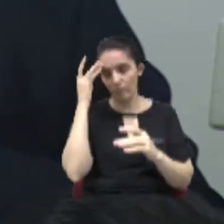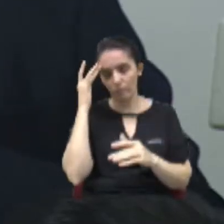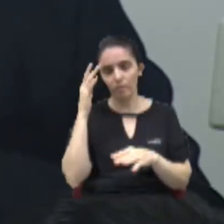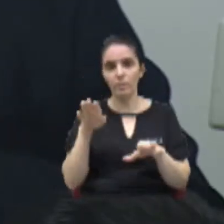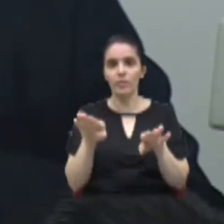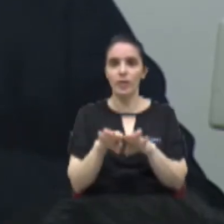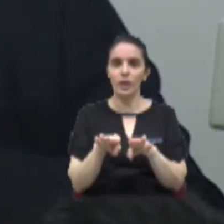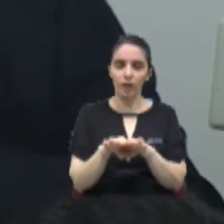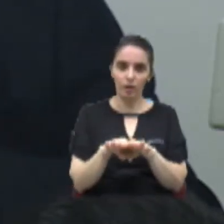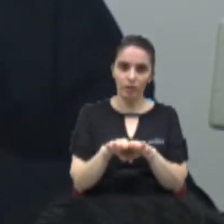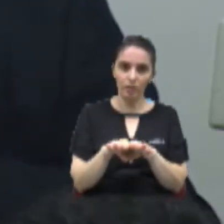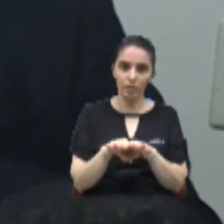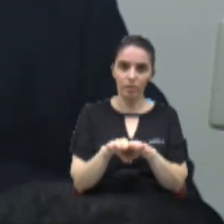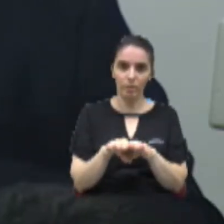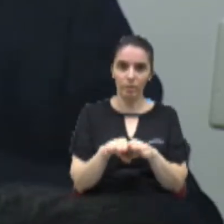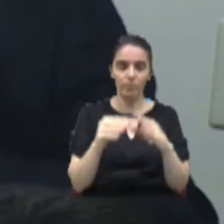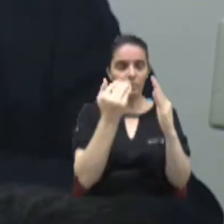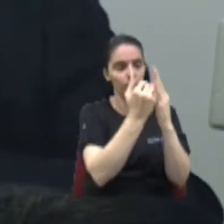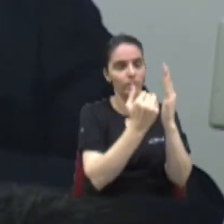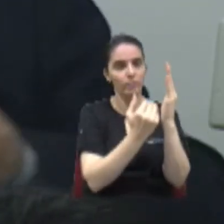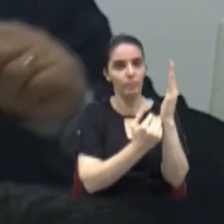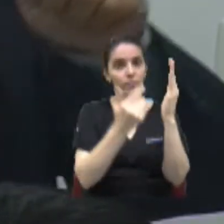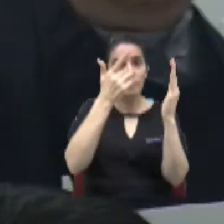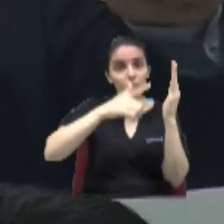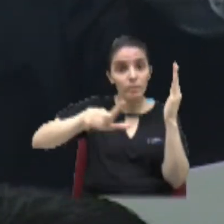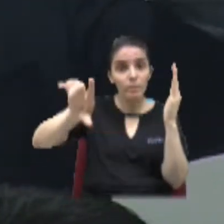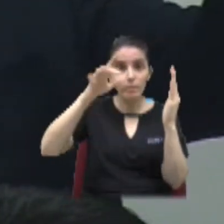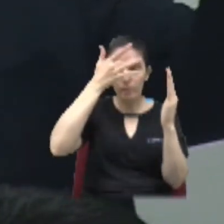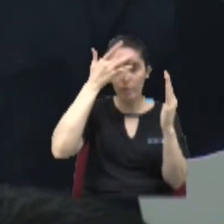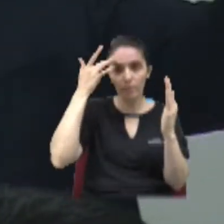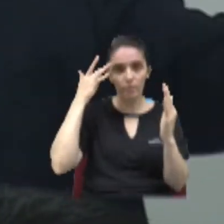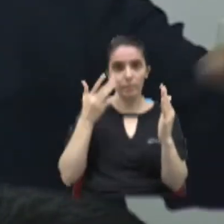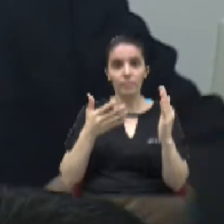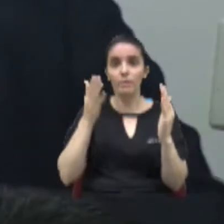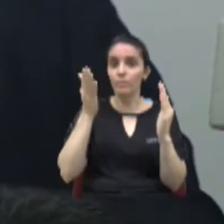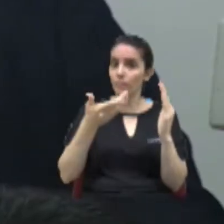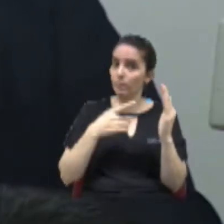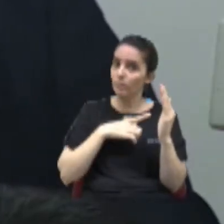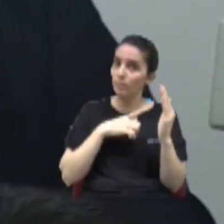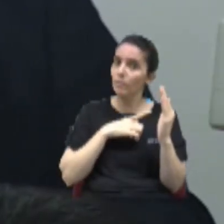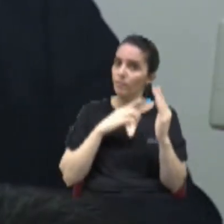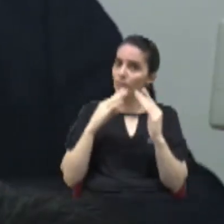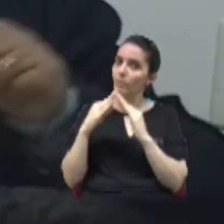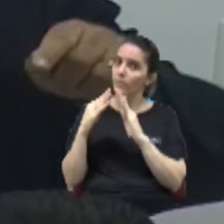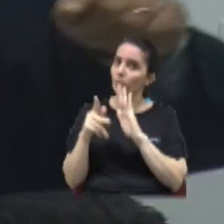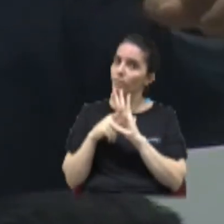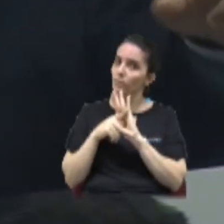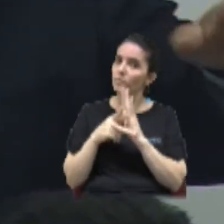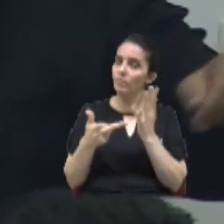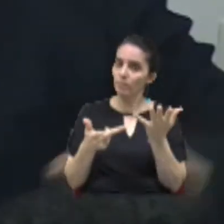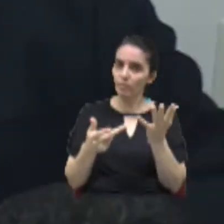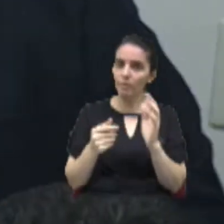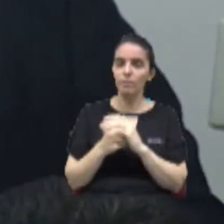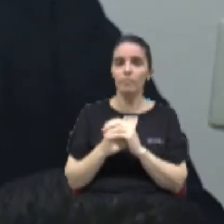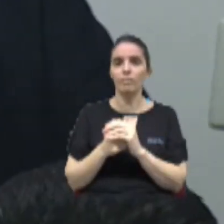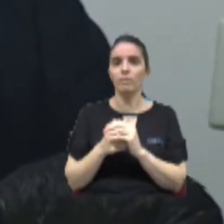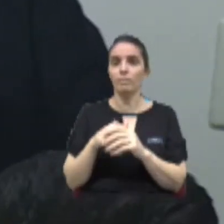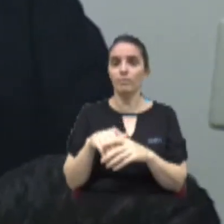espera, pegar via sistema, o nome de cada um, vai ter uma atualização. A prefeitura